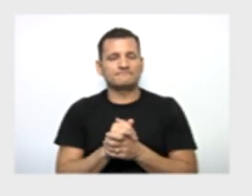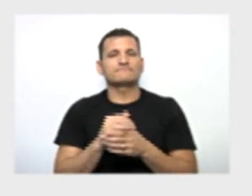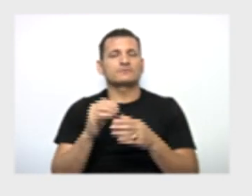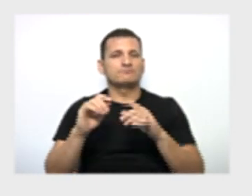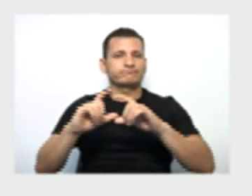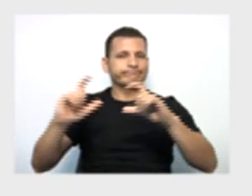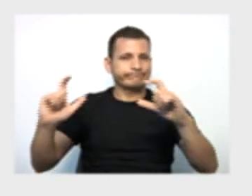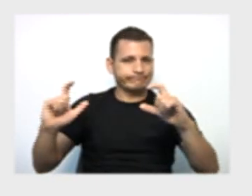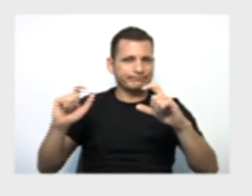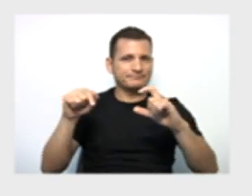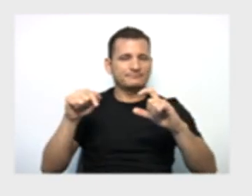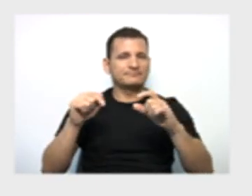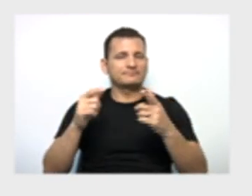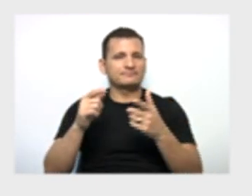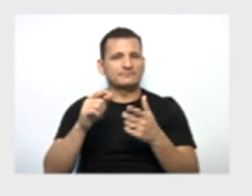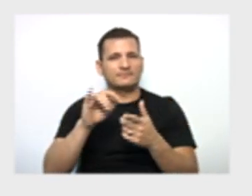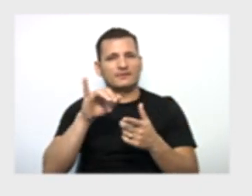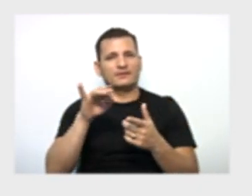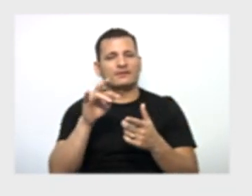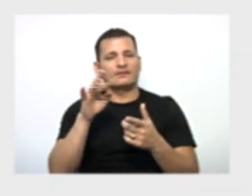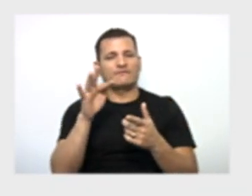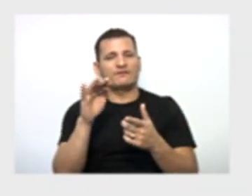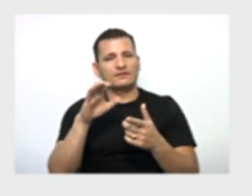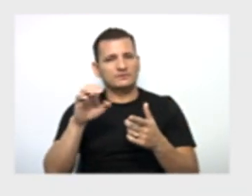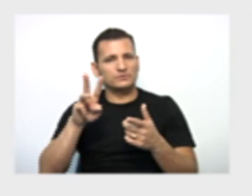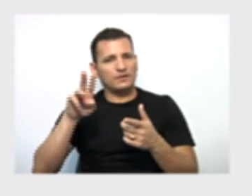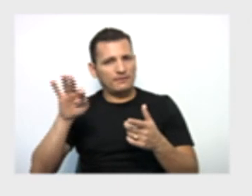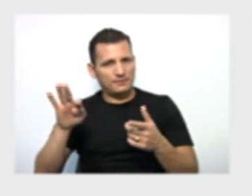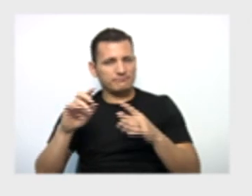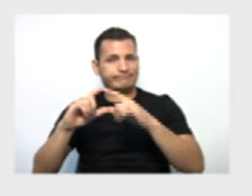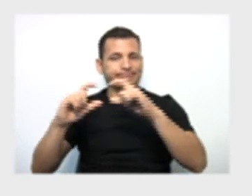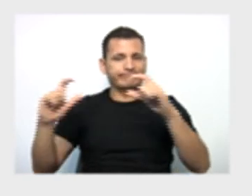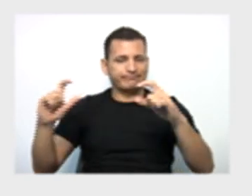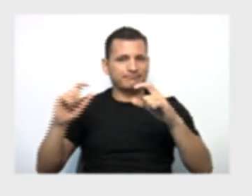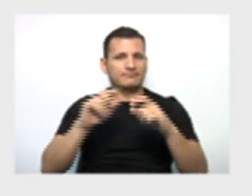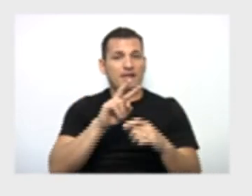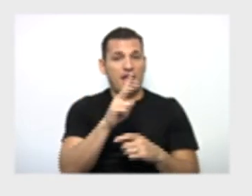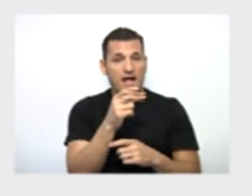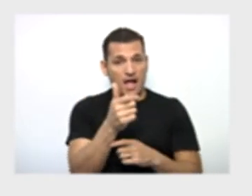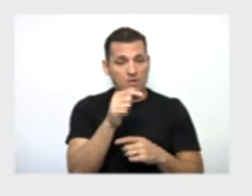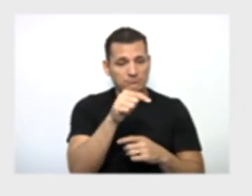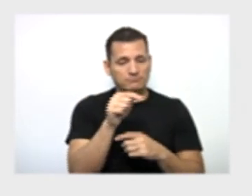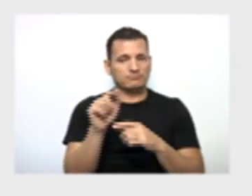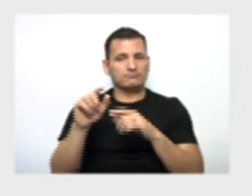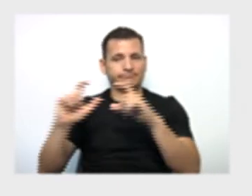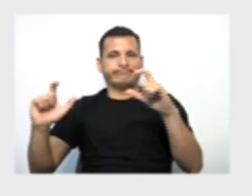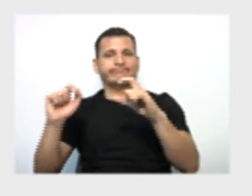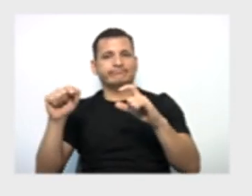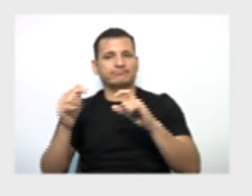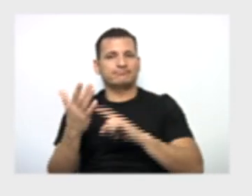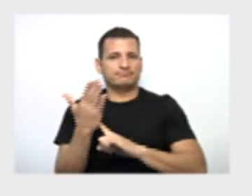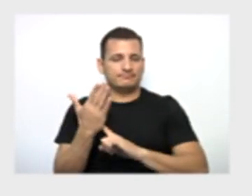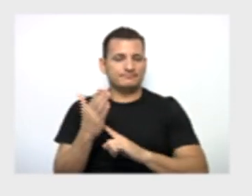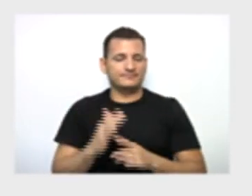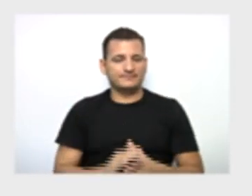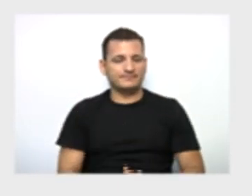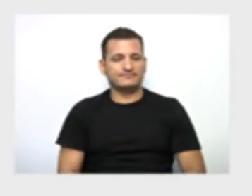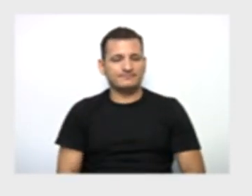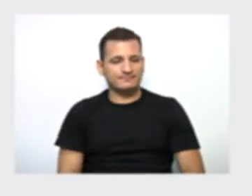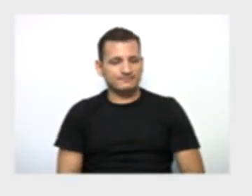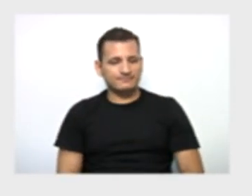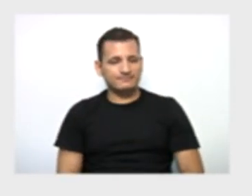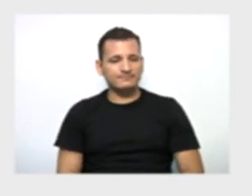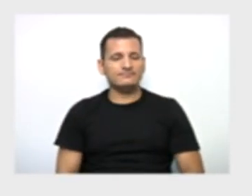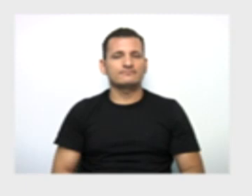grandão, interface web. Vou criar agora uma outra tag